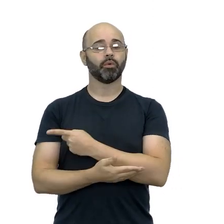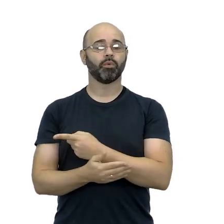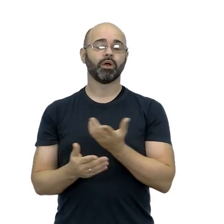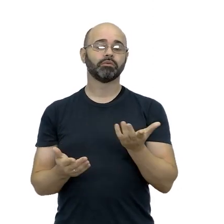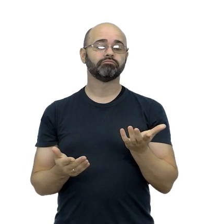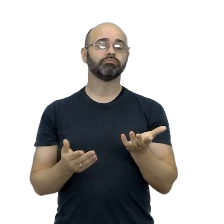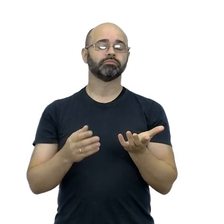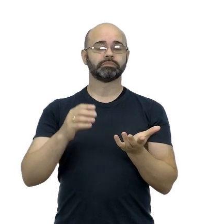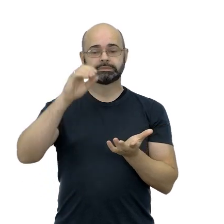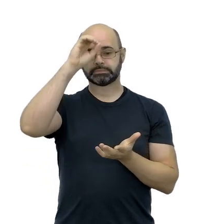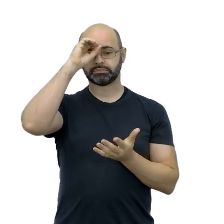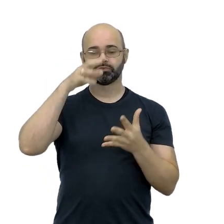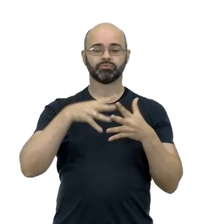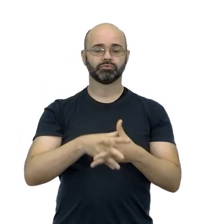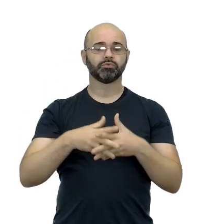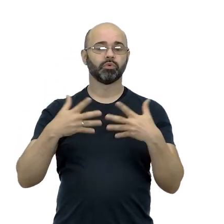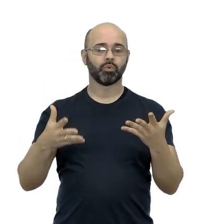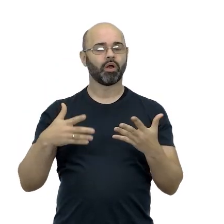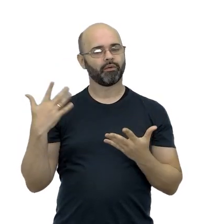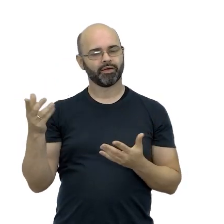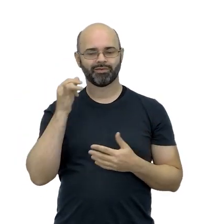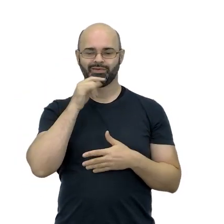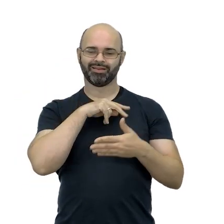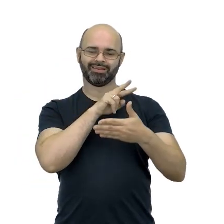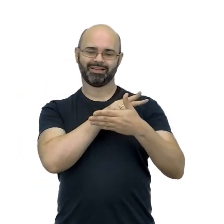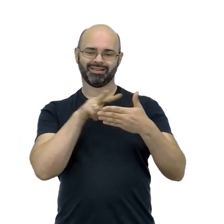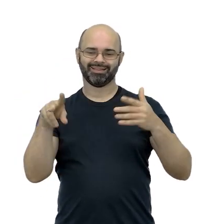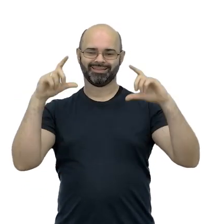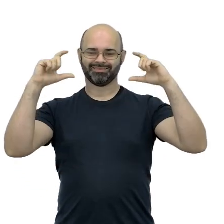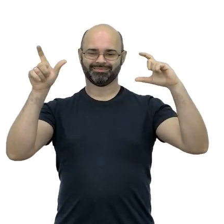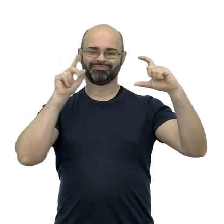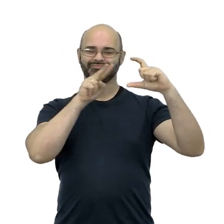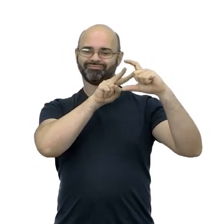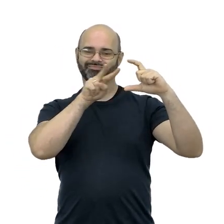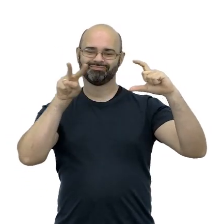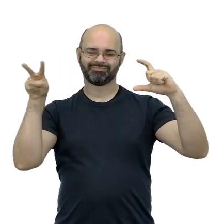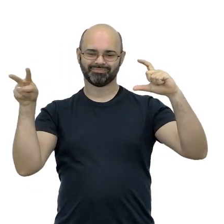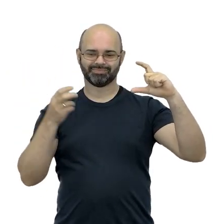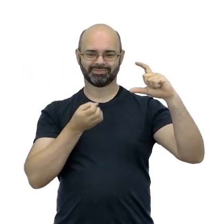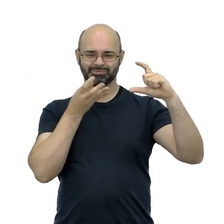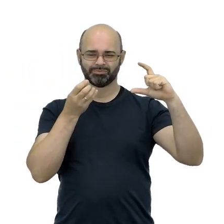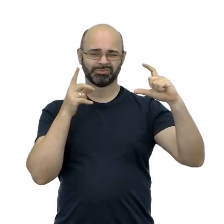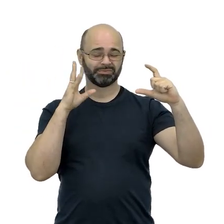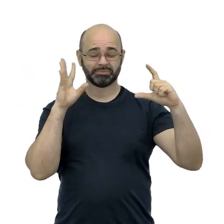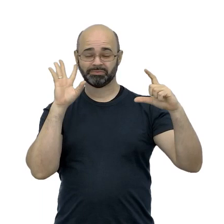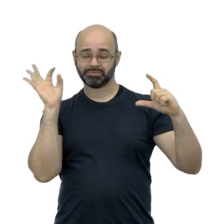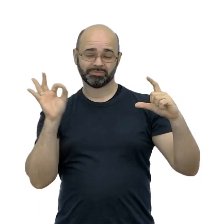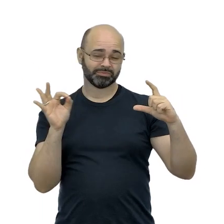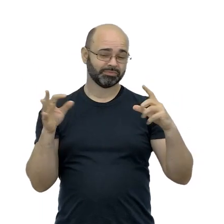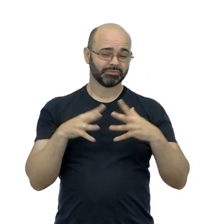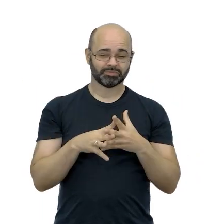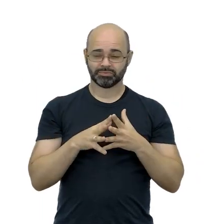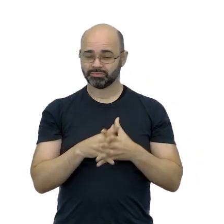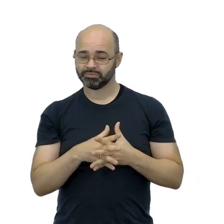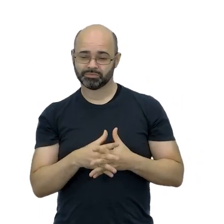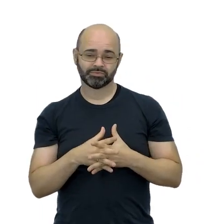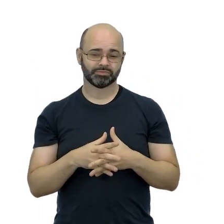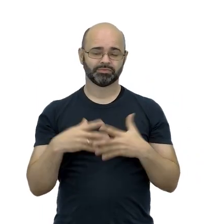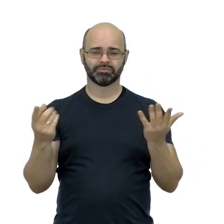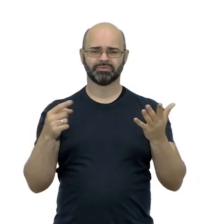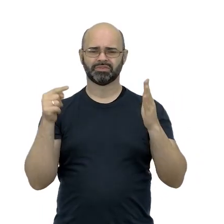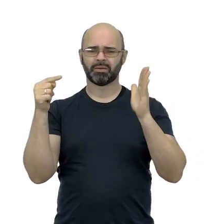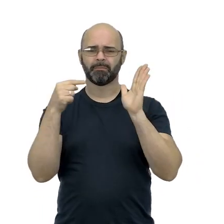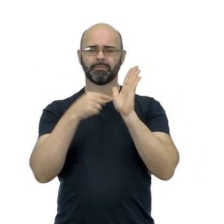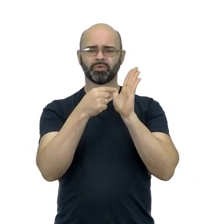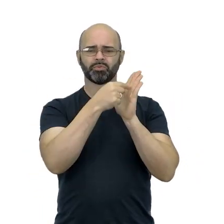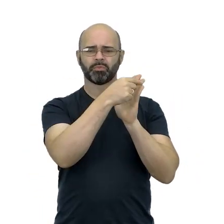cometer? Um dos erros é esse, na hora que ele vê o enunciado, que ele vê o gabarito, ele não pode entender essa comanda, não entende esse monte de pontinhos,